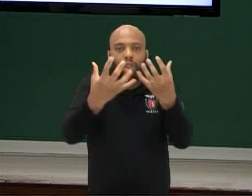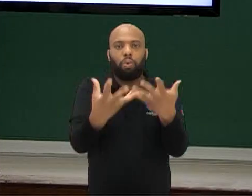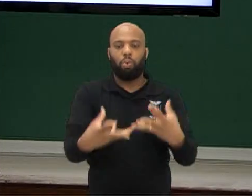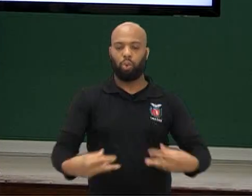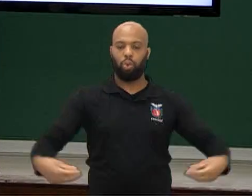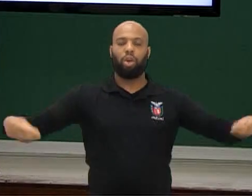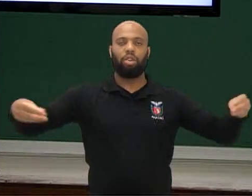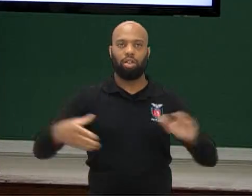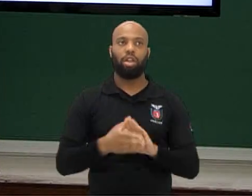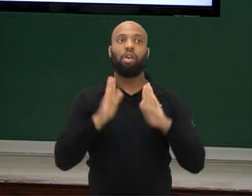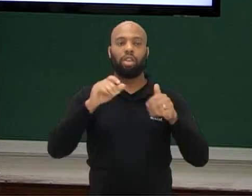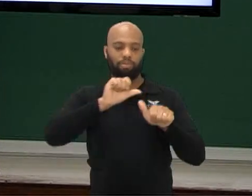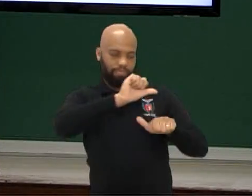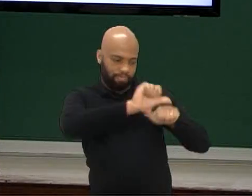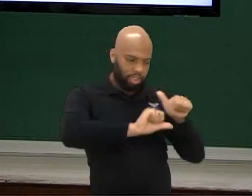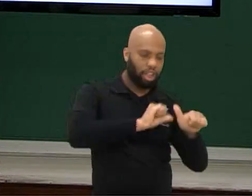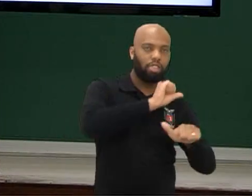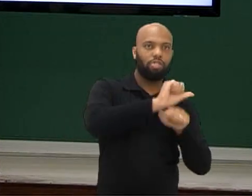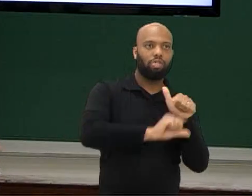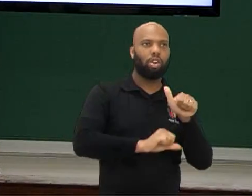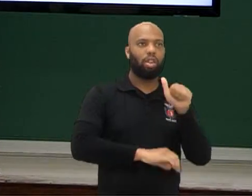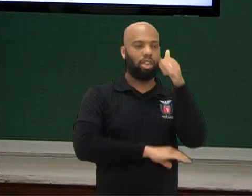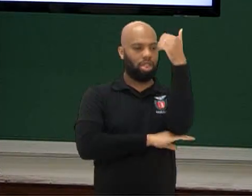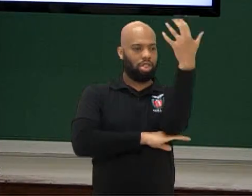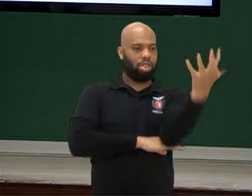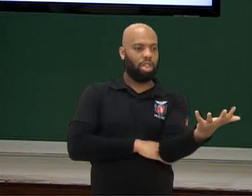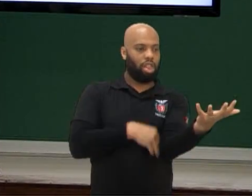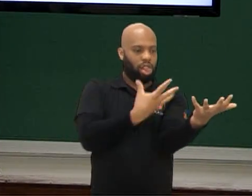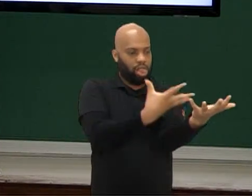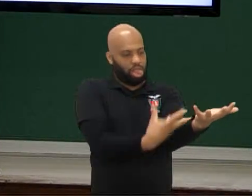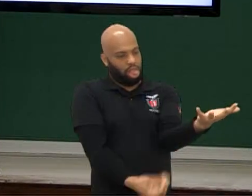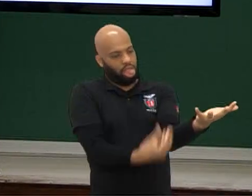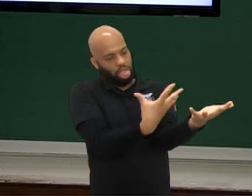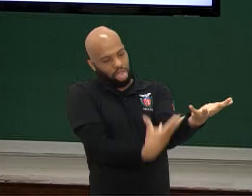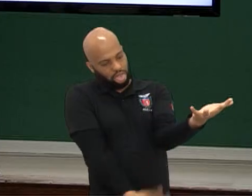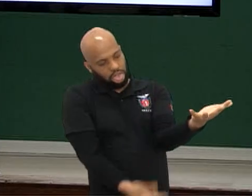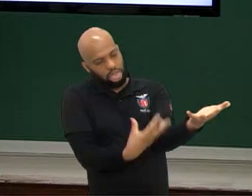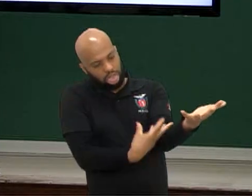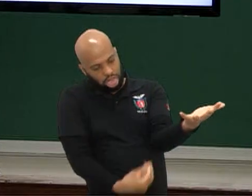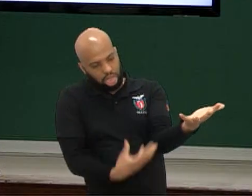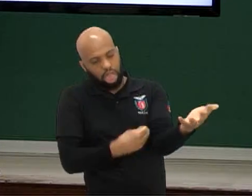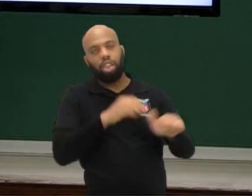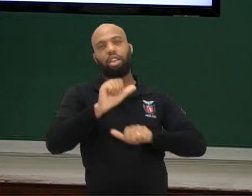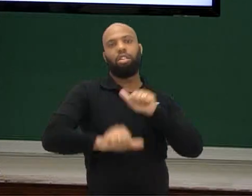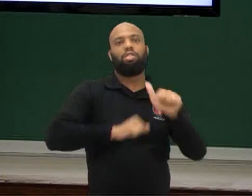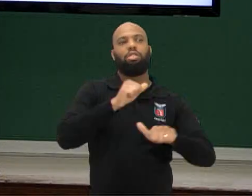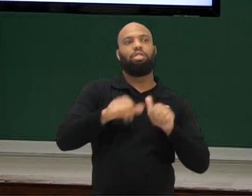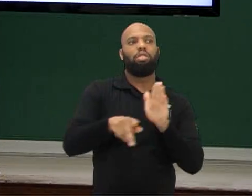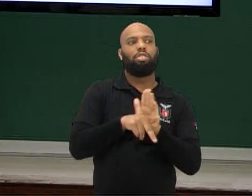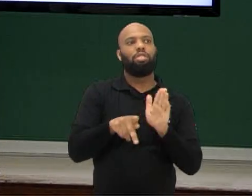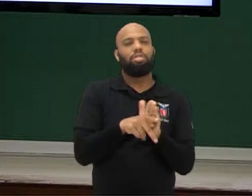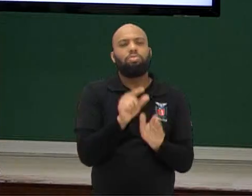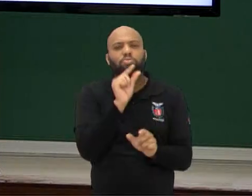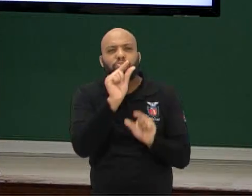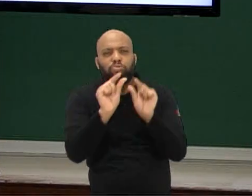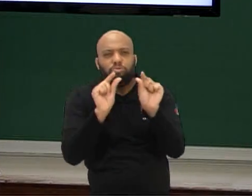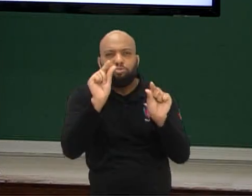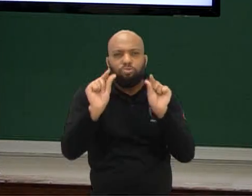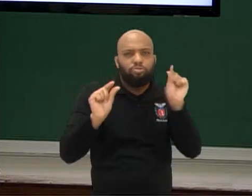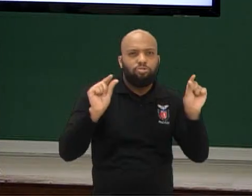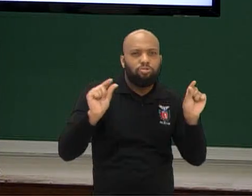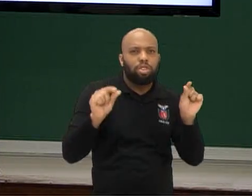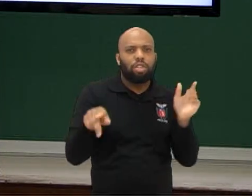Então, eles transformam aquele corpinho daquilo que foi um ser vivo em pequenas